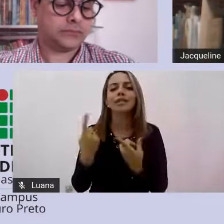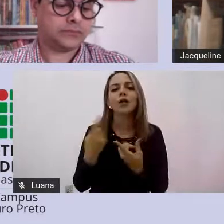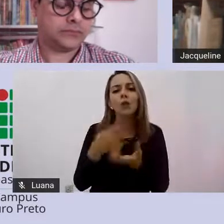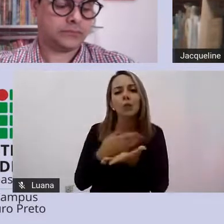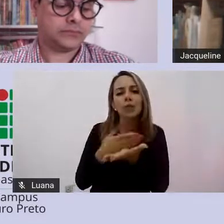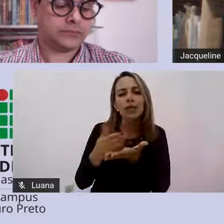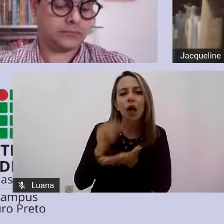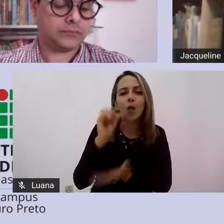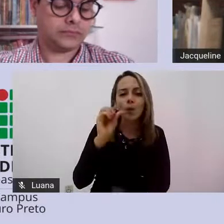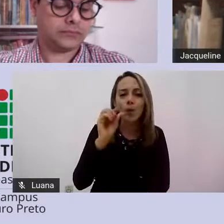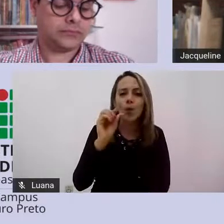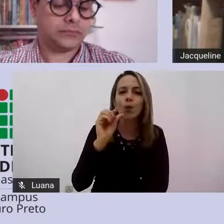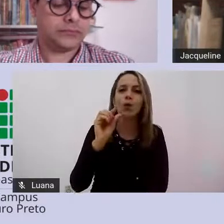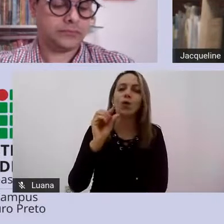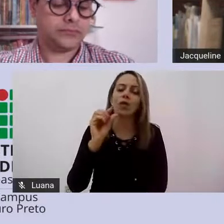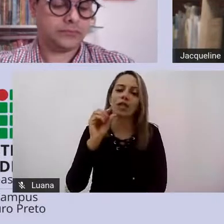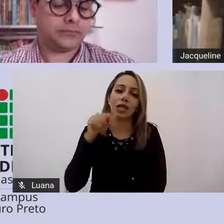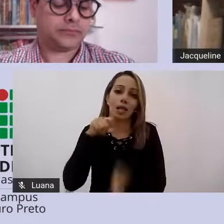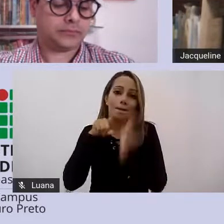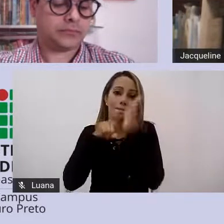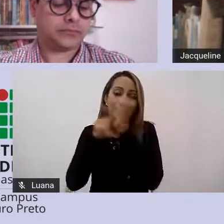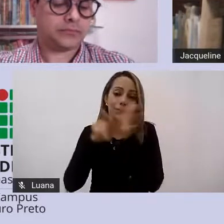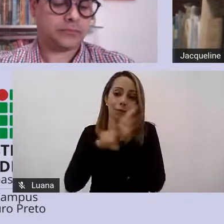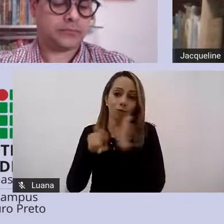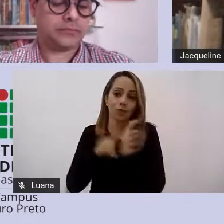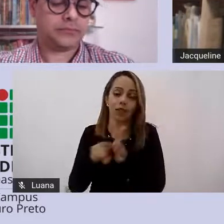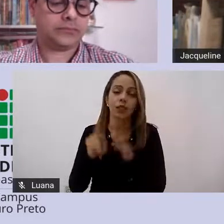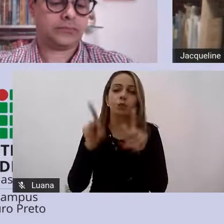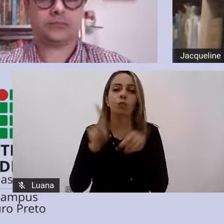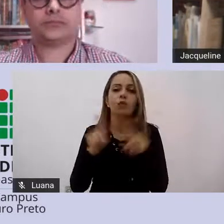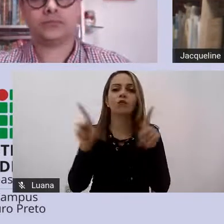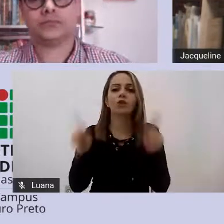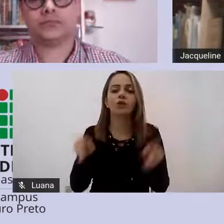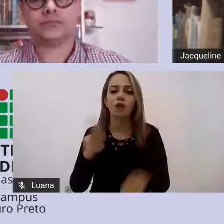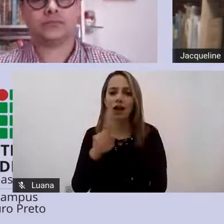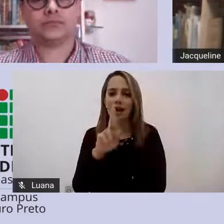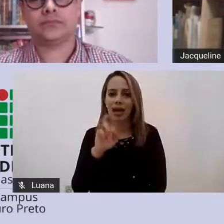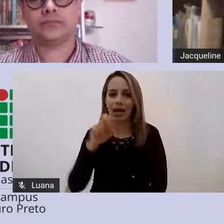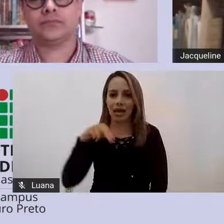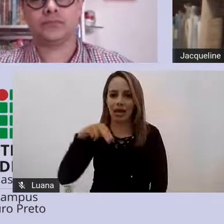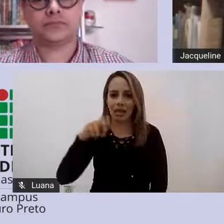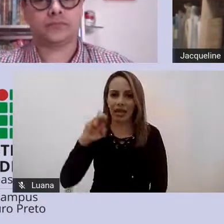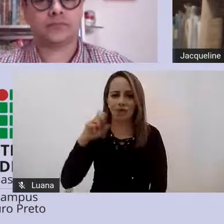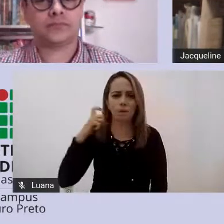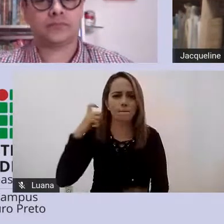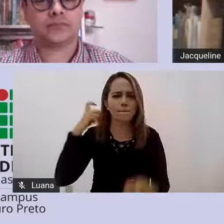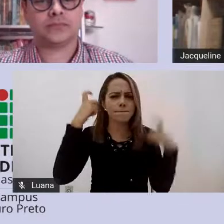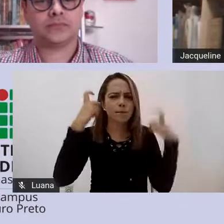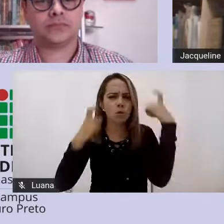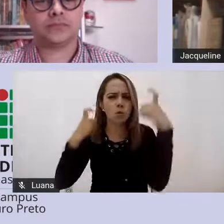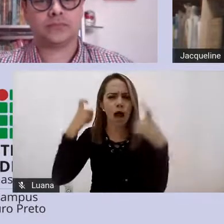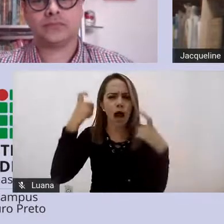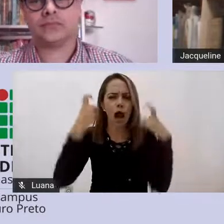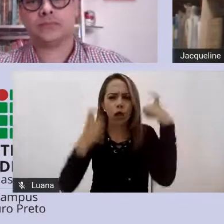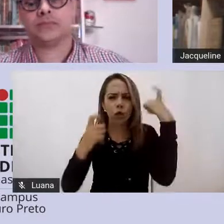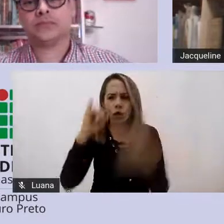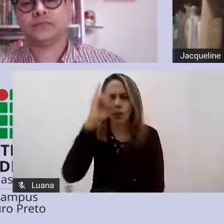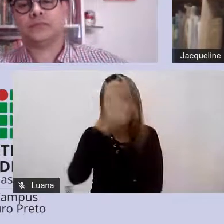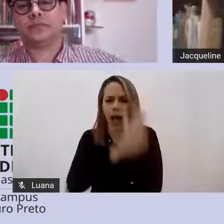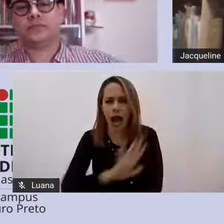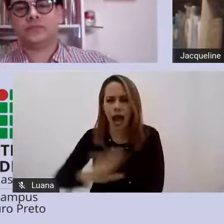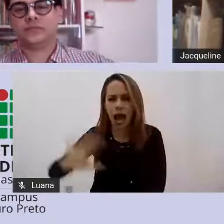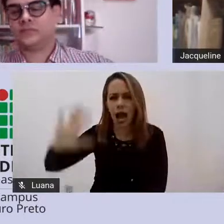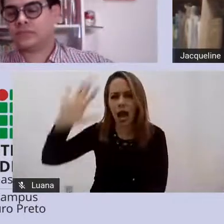de perguntas, né? O professor René ficou preocupado com a imagem, se estava boa, se